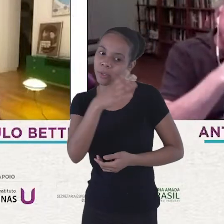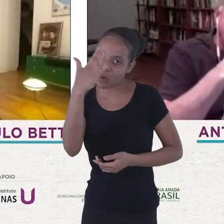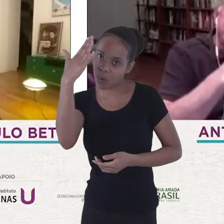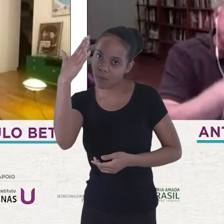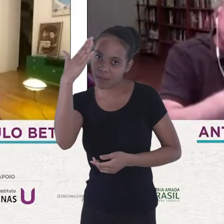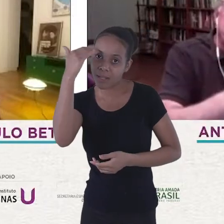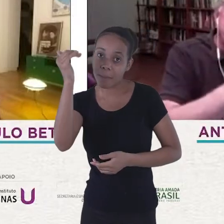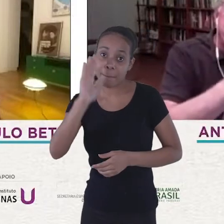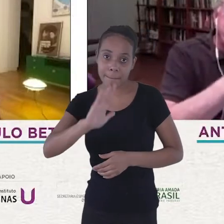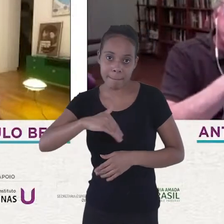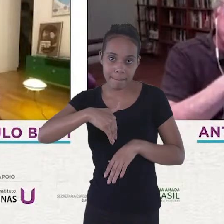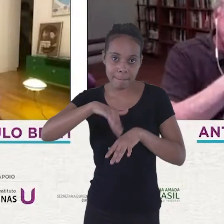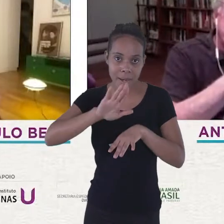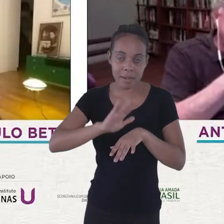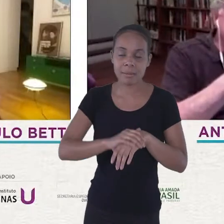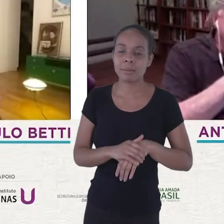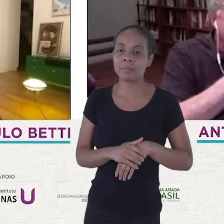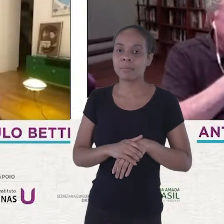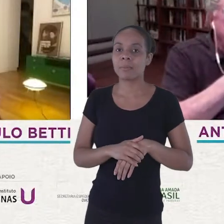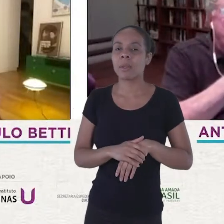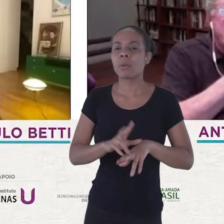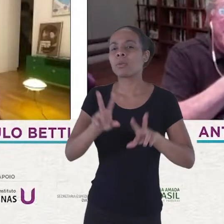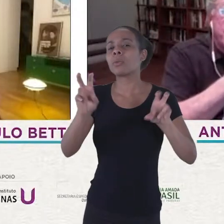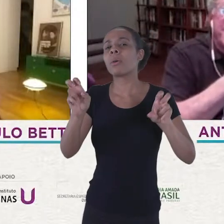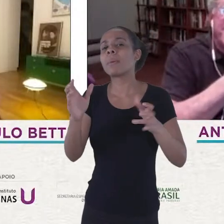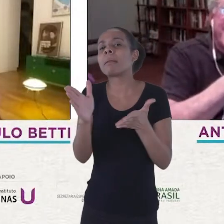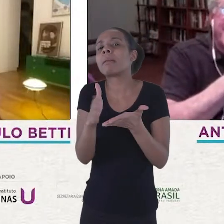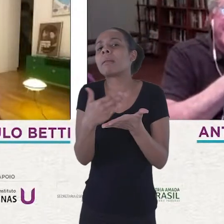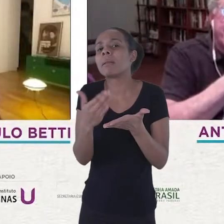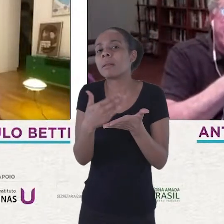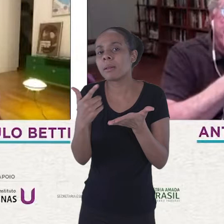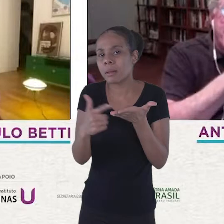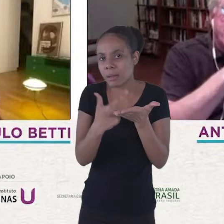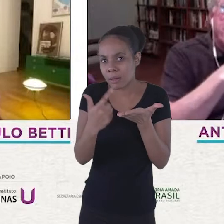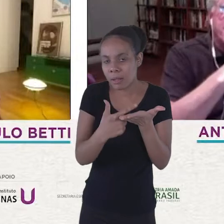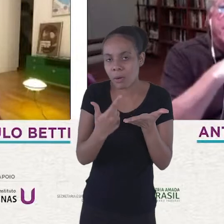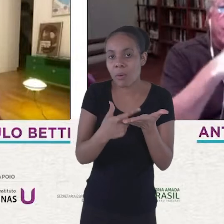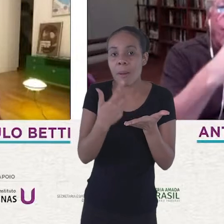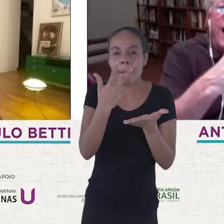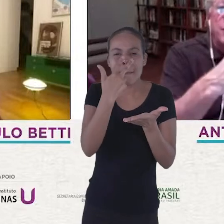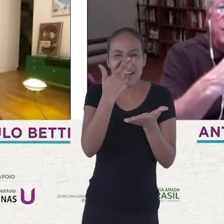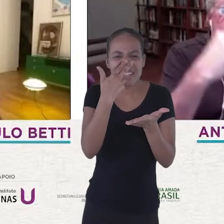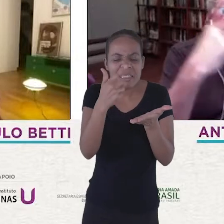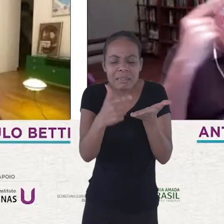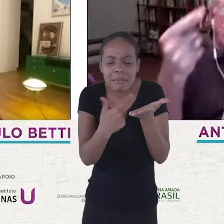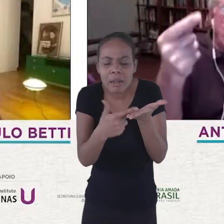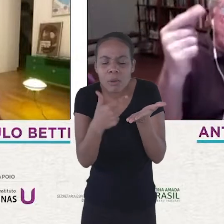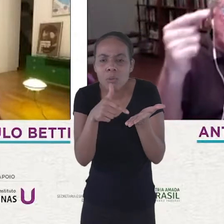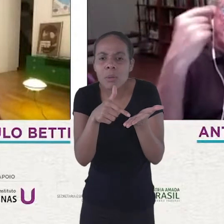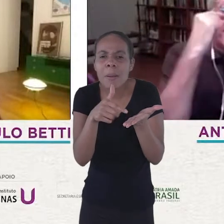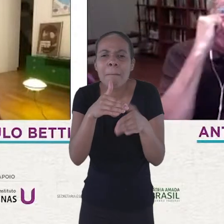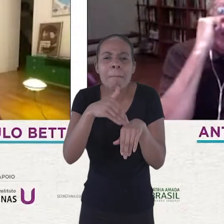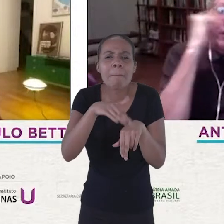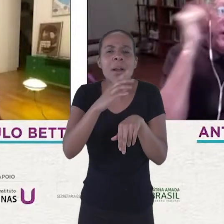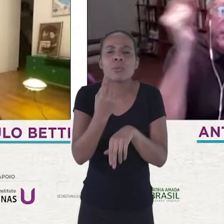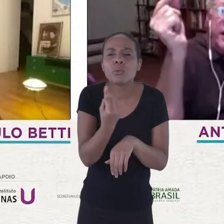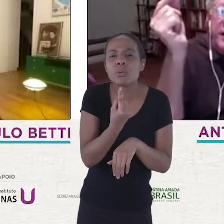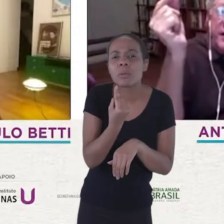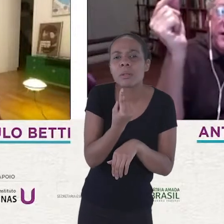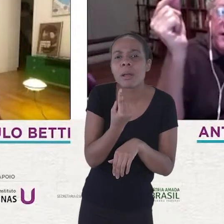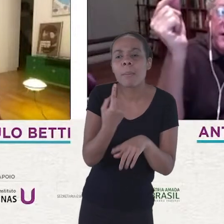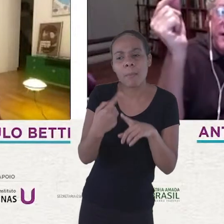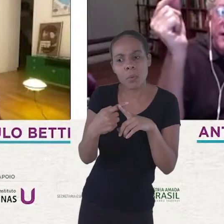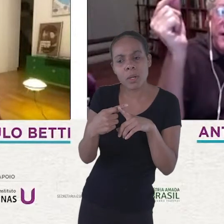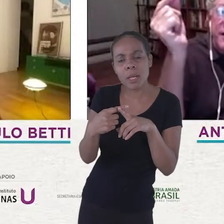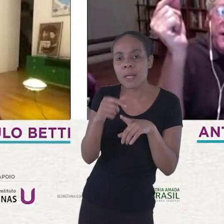essa da literatura, você fazer um livro, eu acho que talvez seja mais solitária, porque, por exemplo, o quadro, em algum momento você vai ver alguém olhando para